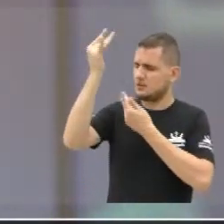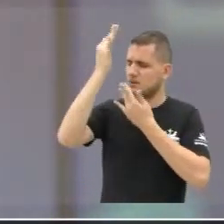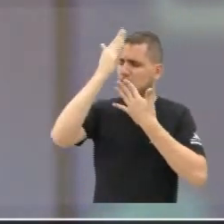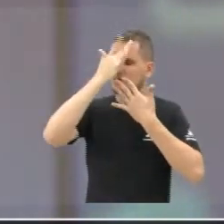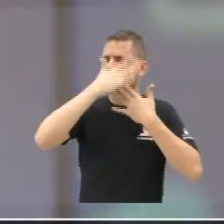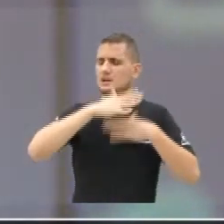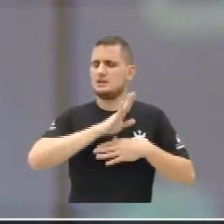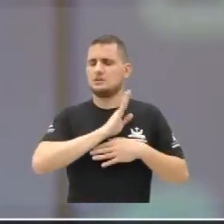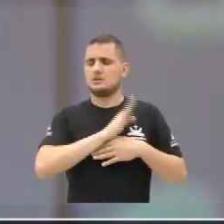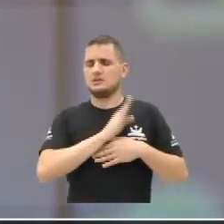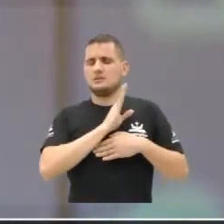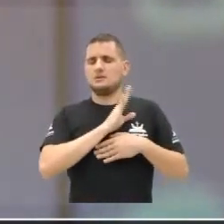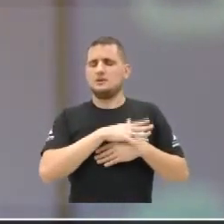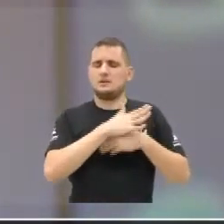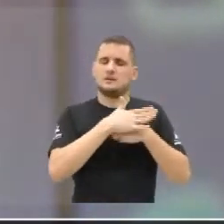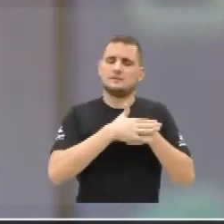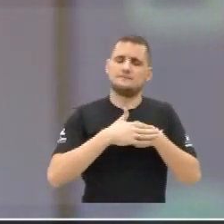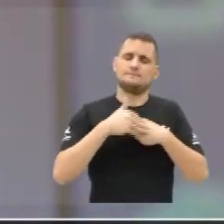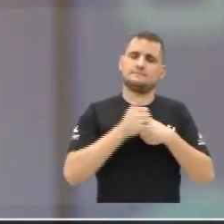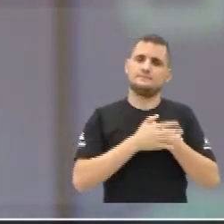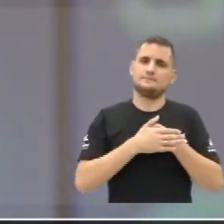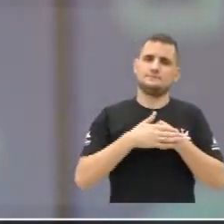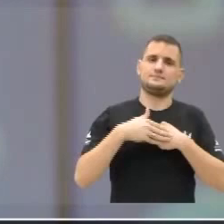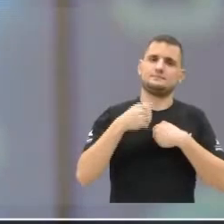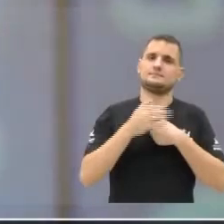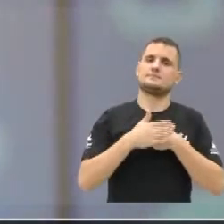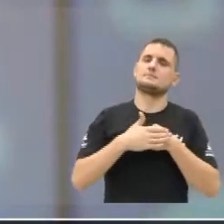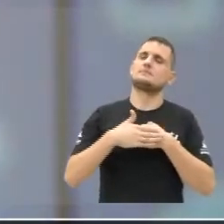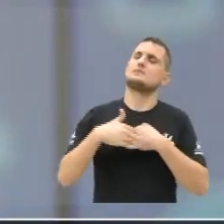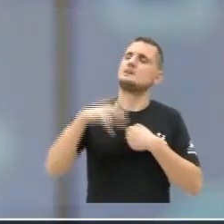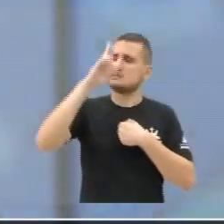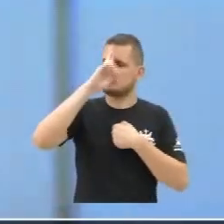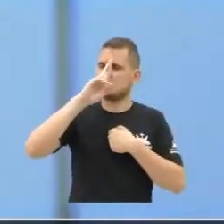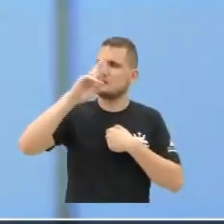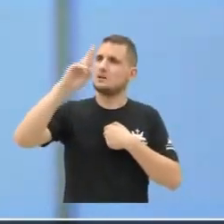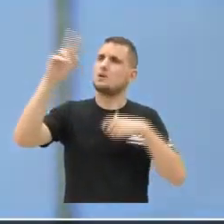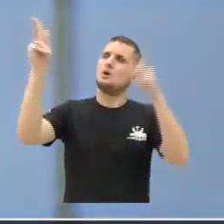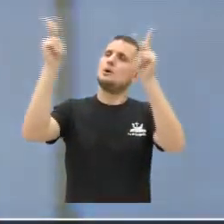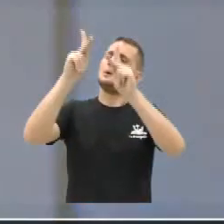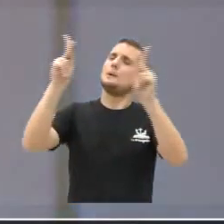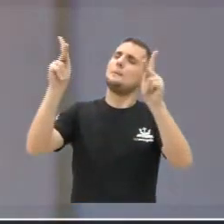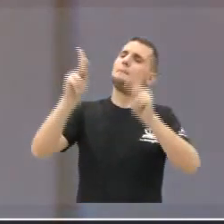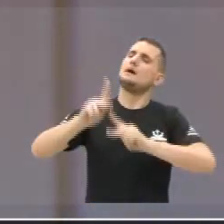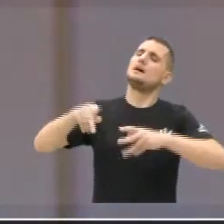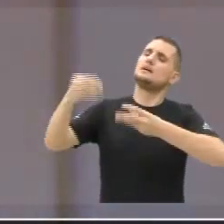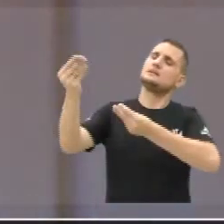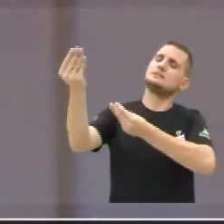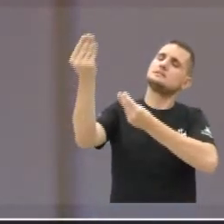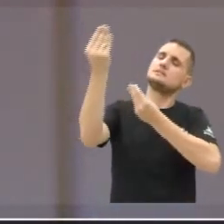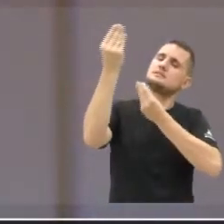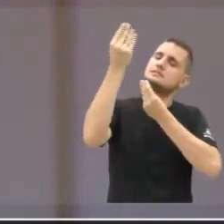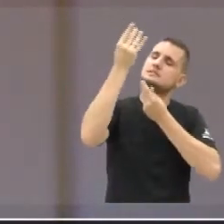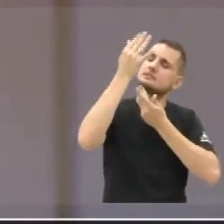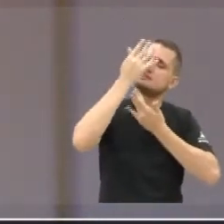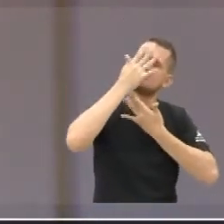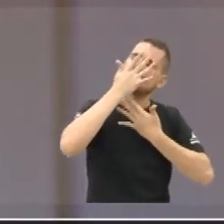meu coração. Devolve a paz que vem de ti, Senhor.